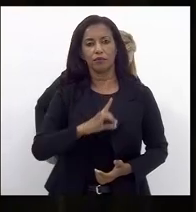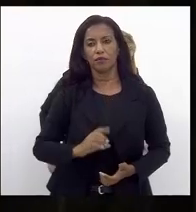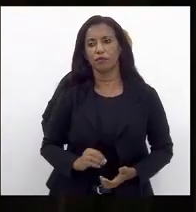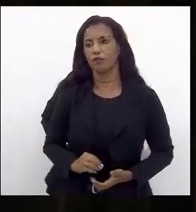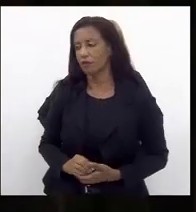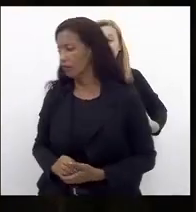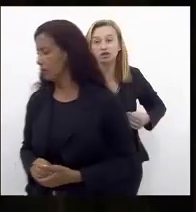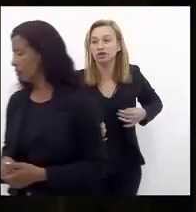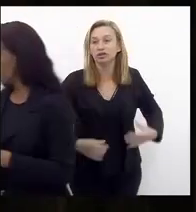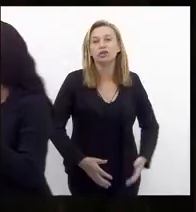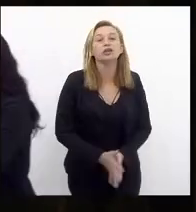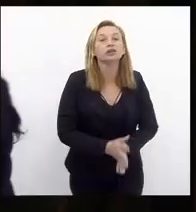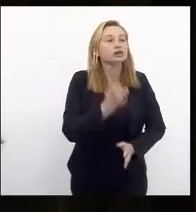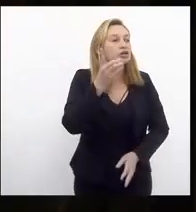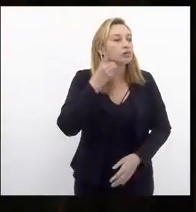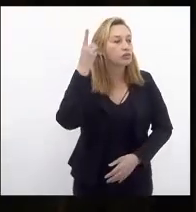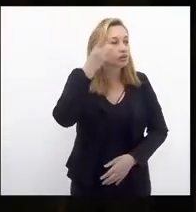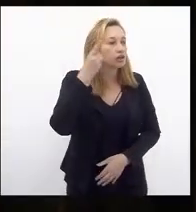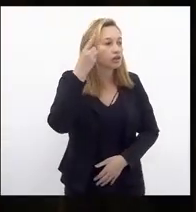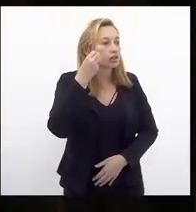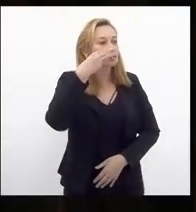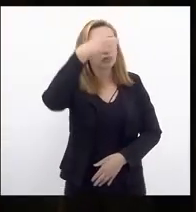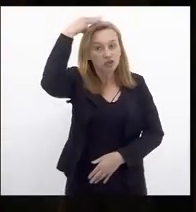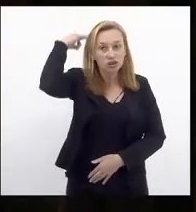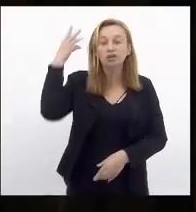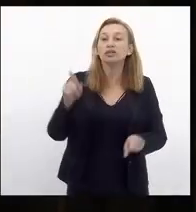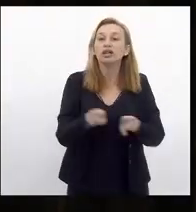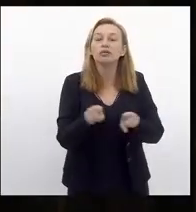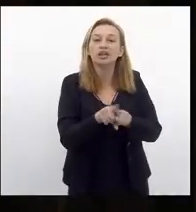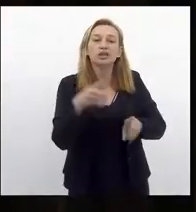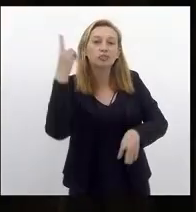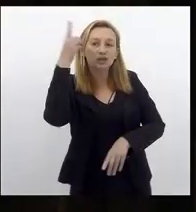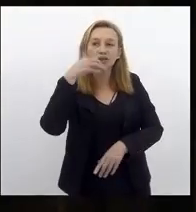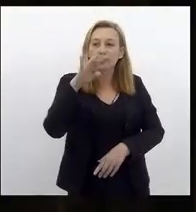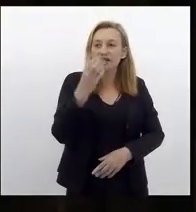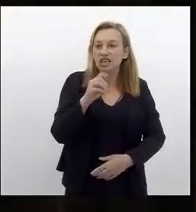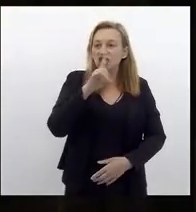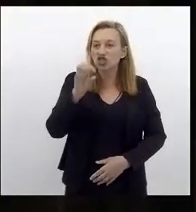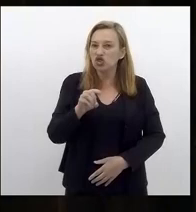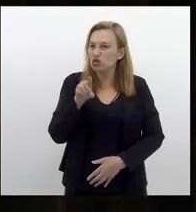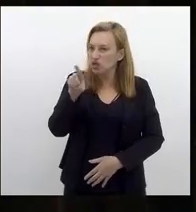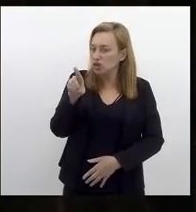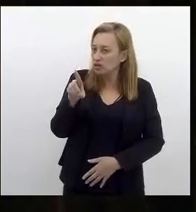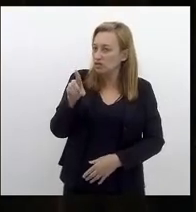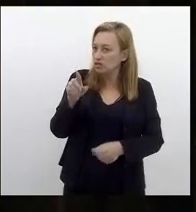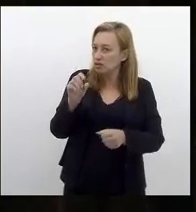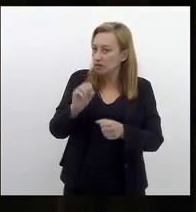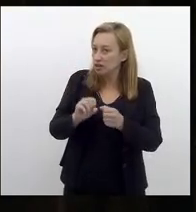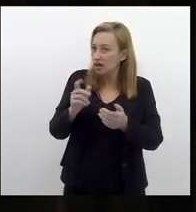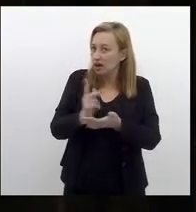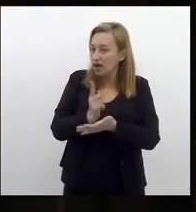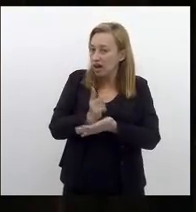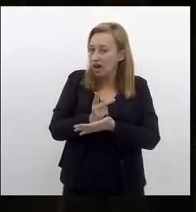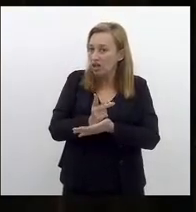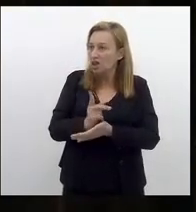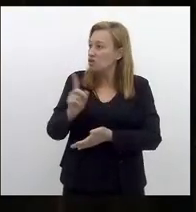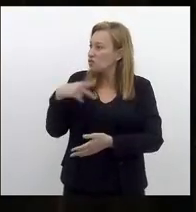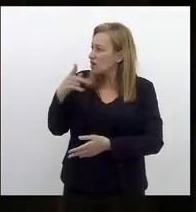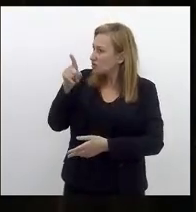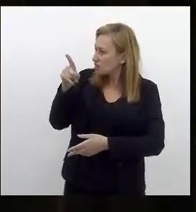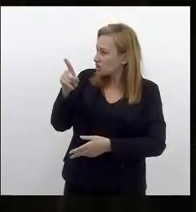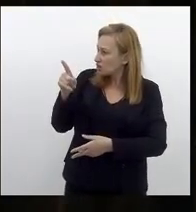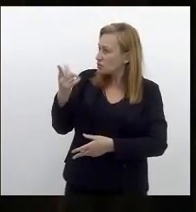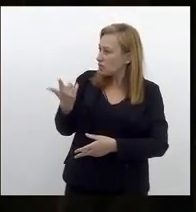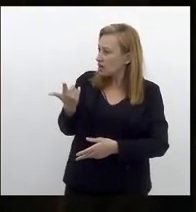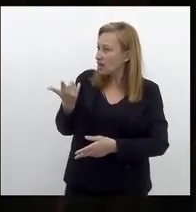Dino e vocês fizeram a maior covardia EA lume respira vocês não que estão ganhando para isso Eu me